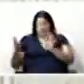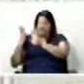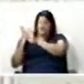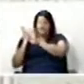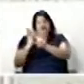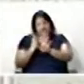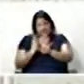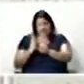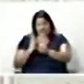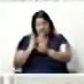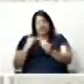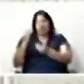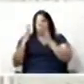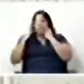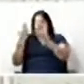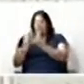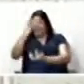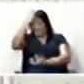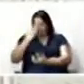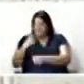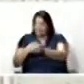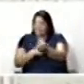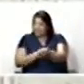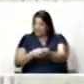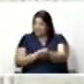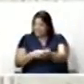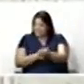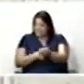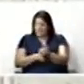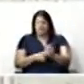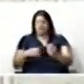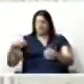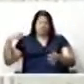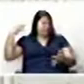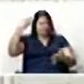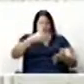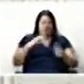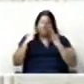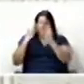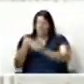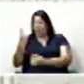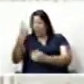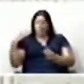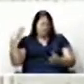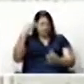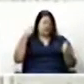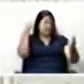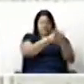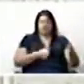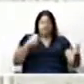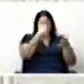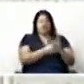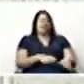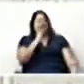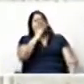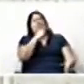na vez dessa família, desse paciente, esse profissional foi agredido por um familiar, porque disse que a consulta estava